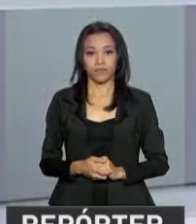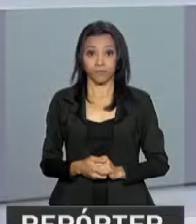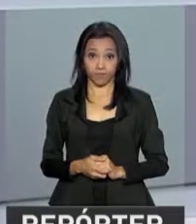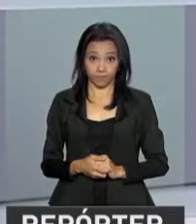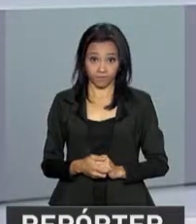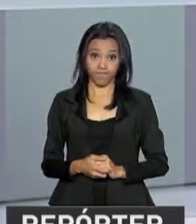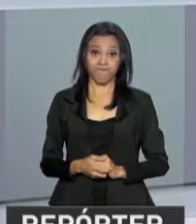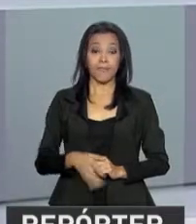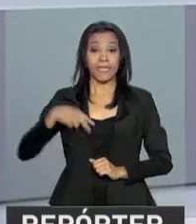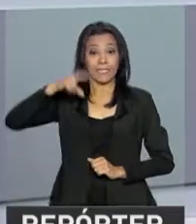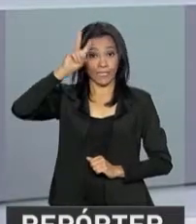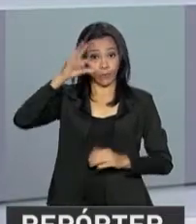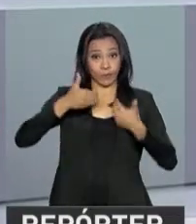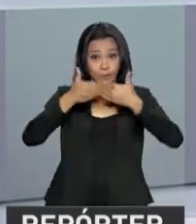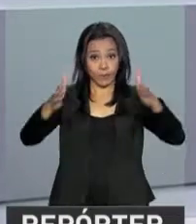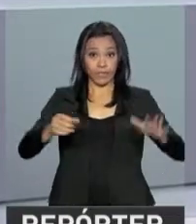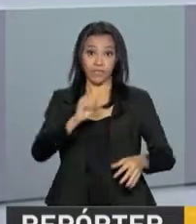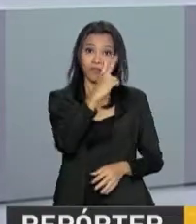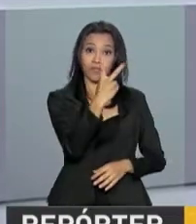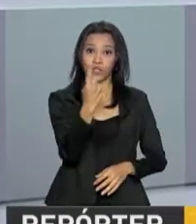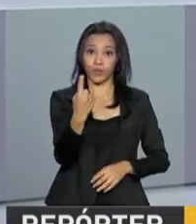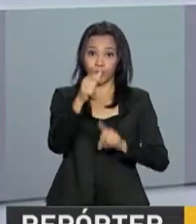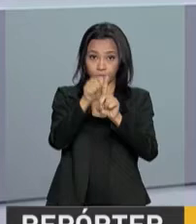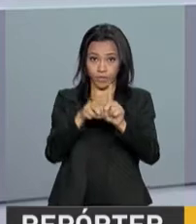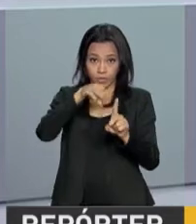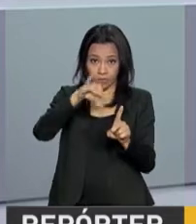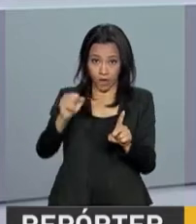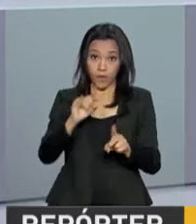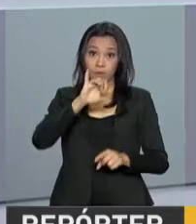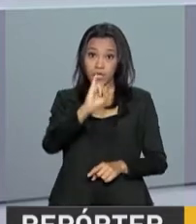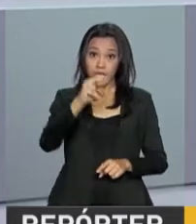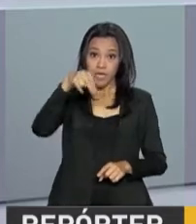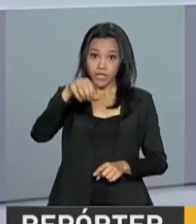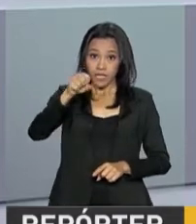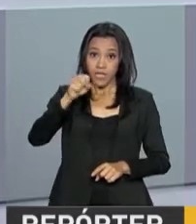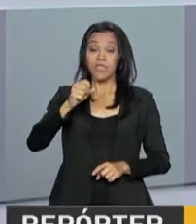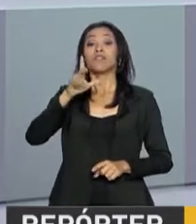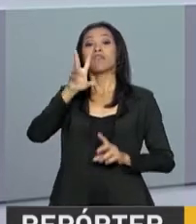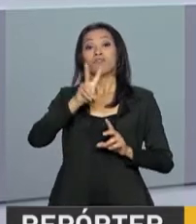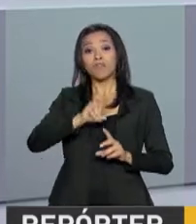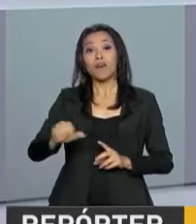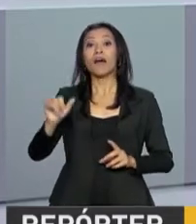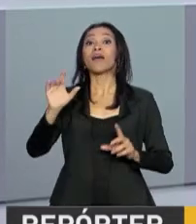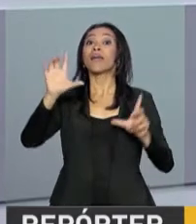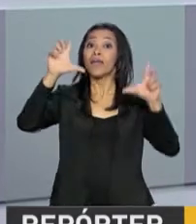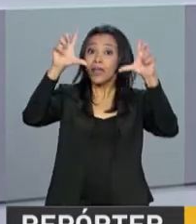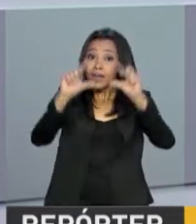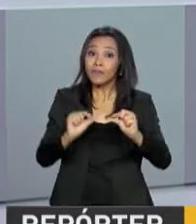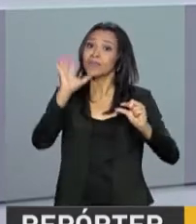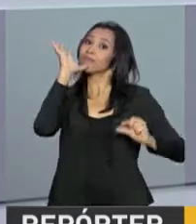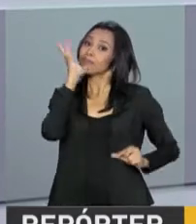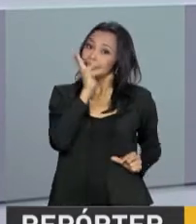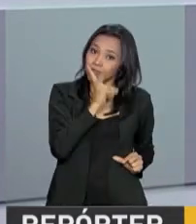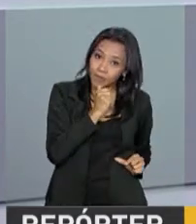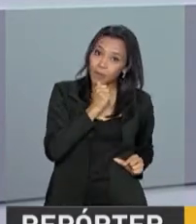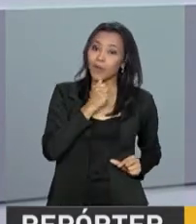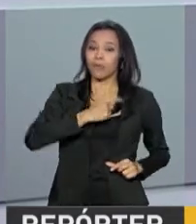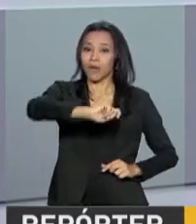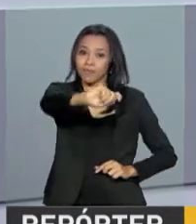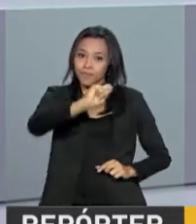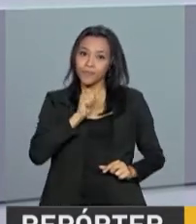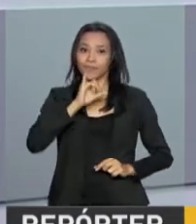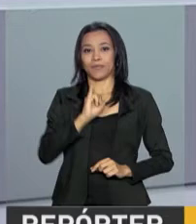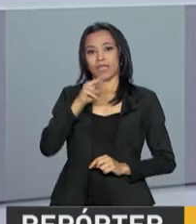A partir de segunda-feira, 21 de maio, o INSS vai encurtar a distância entre o segurado e o benefício. Ao acessar